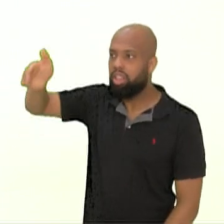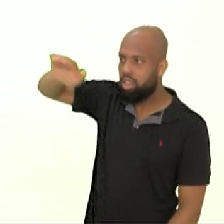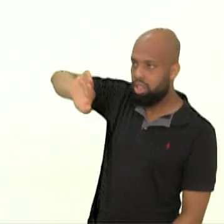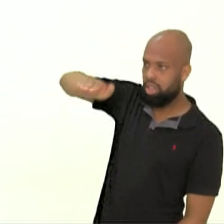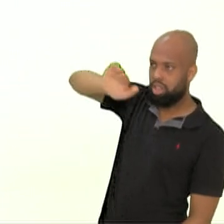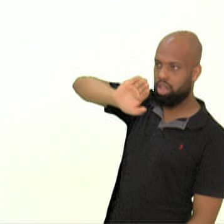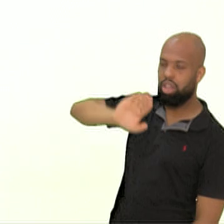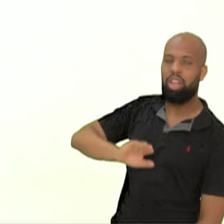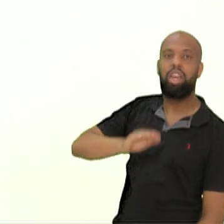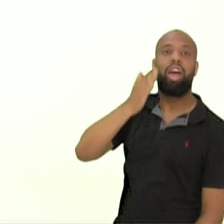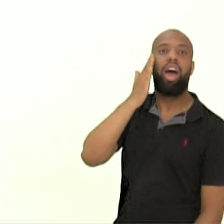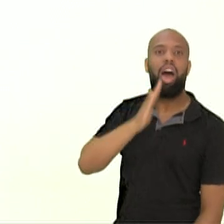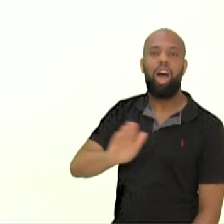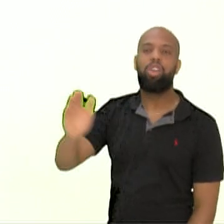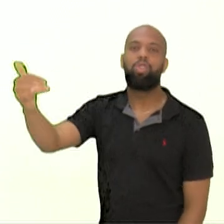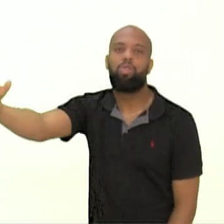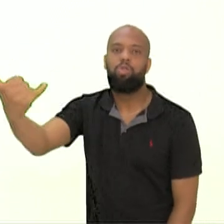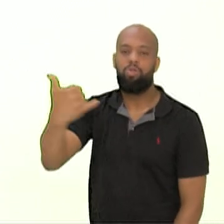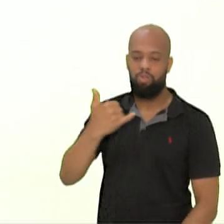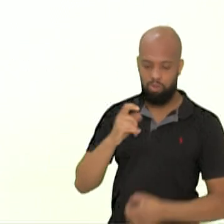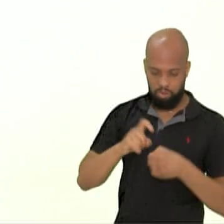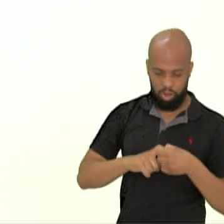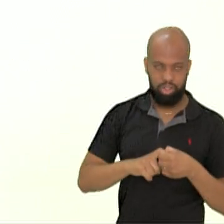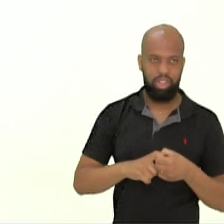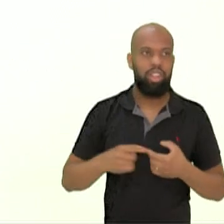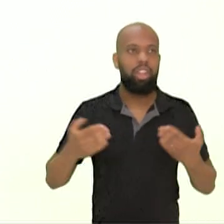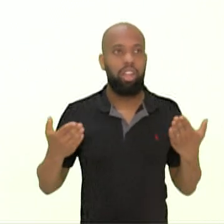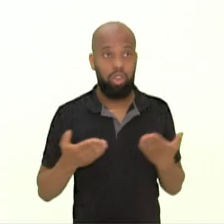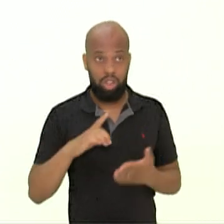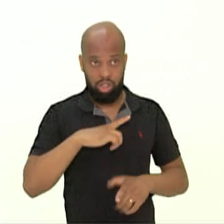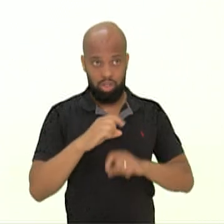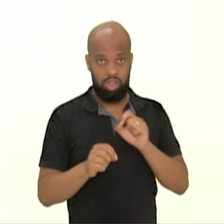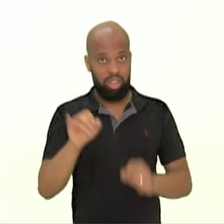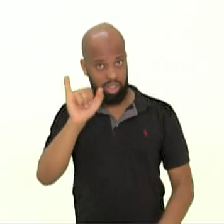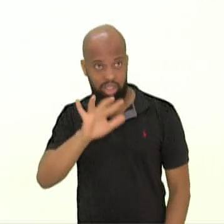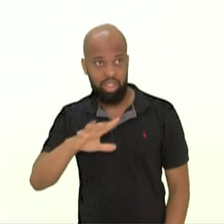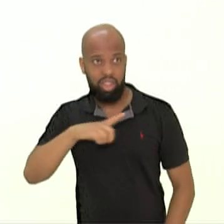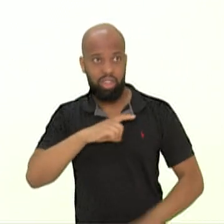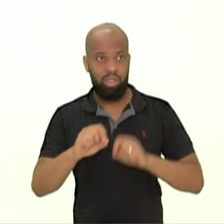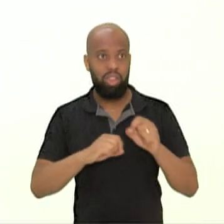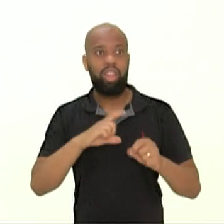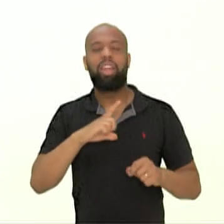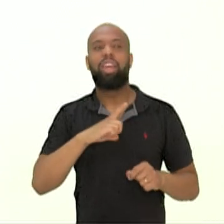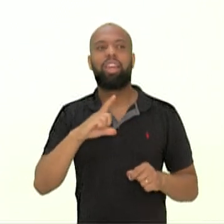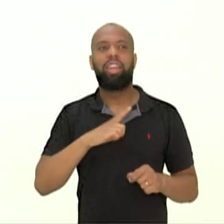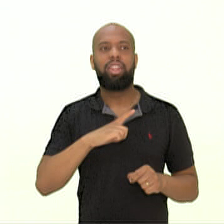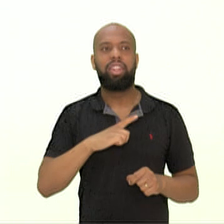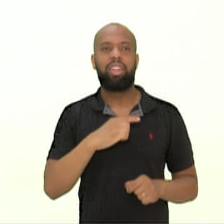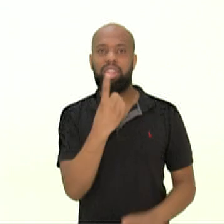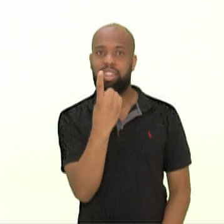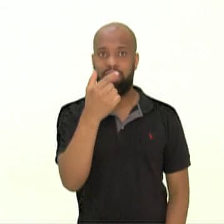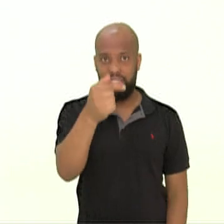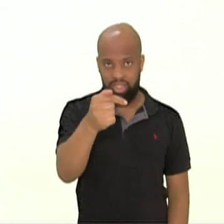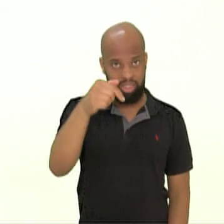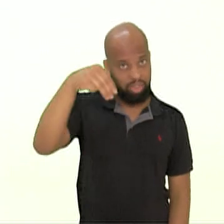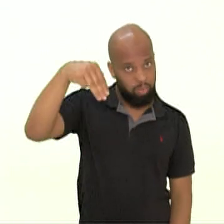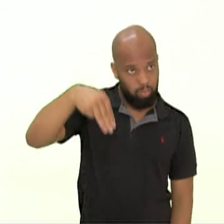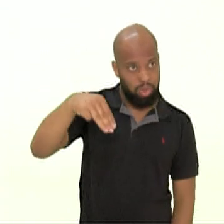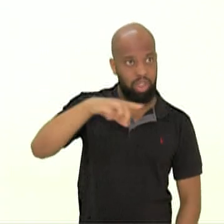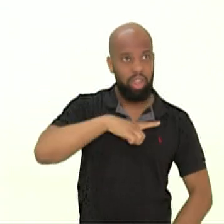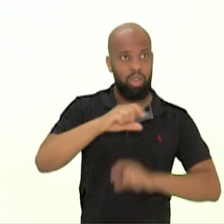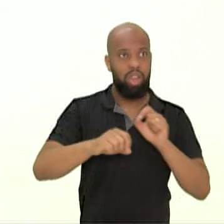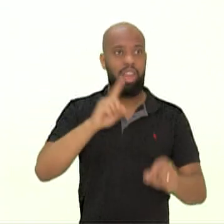estar trabalhando ali com a ideia do eco. Lembrando que temos aqui nessa imagem que abaixo de 17 metros a gente vai